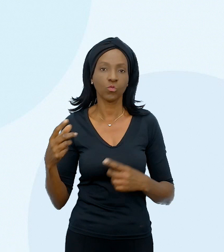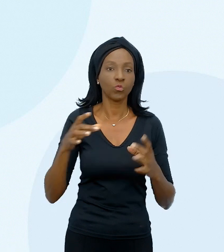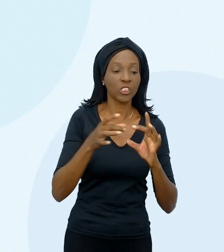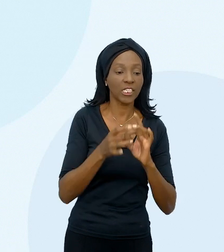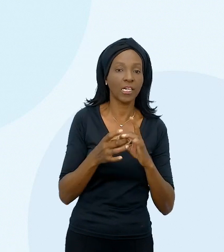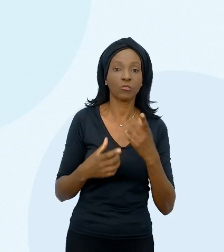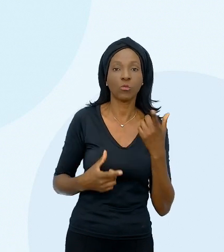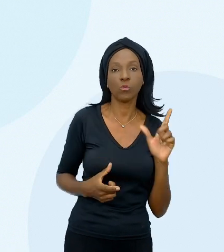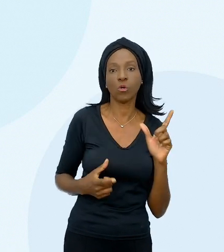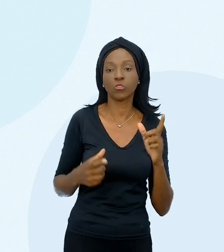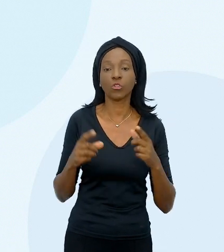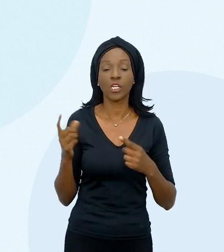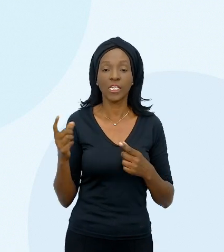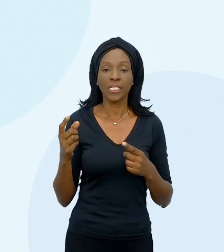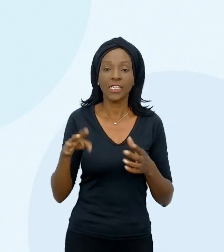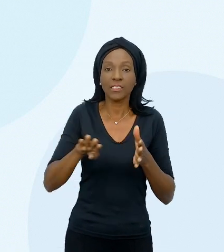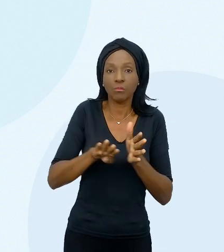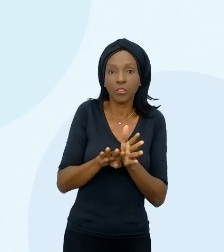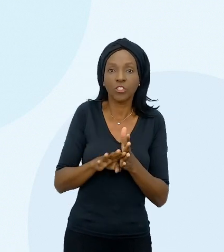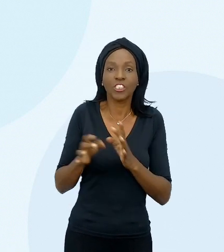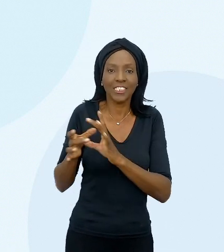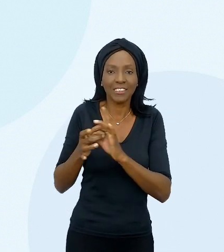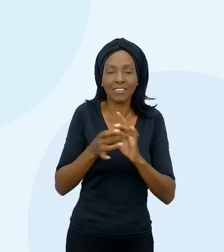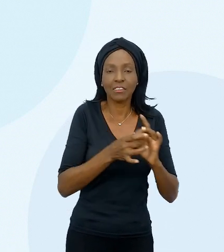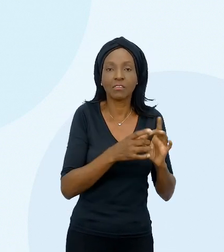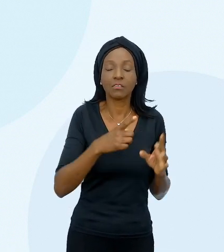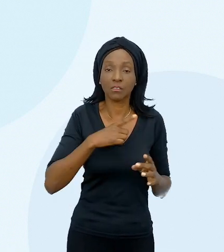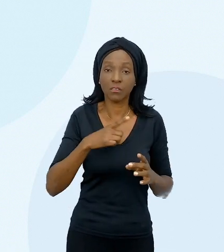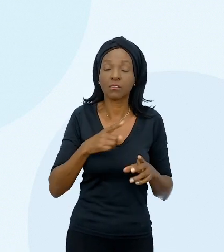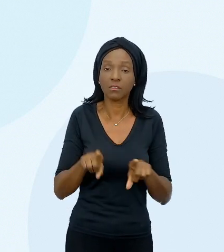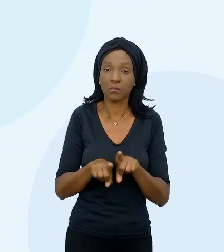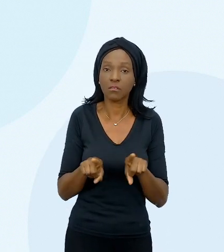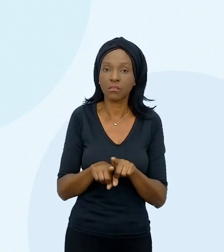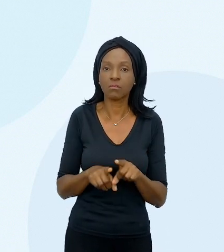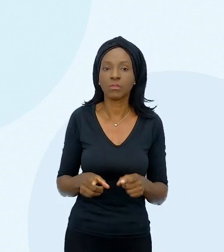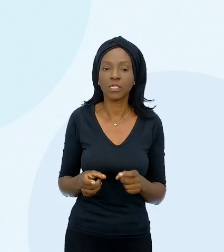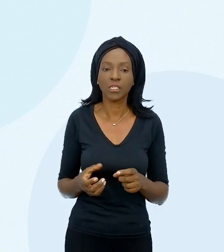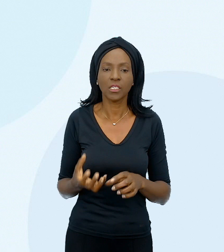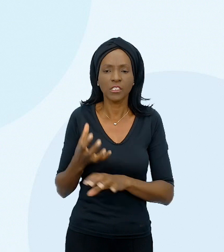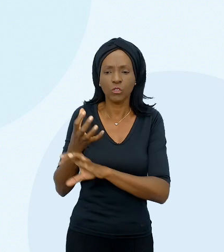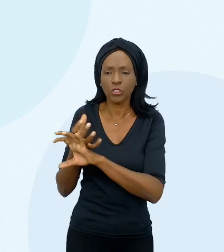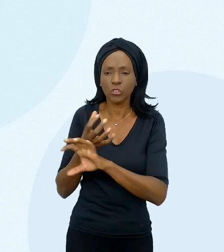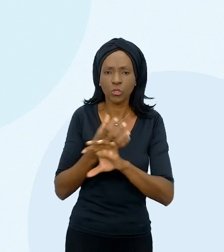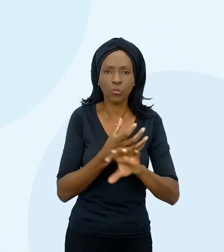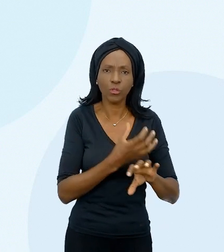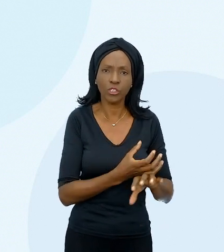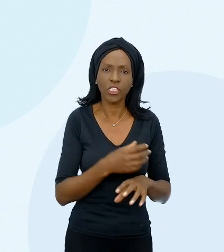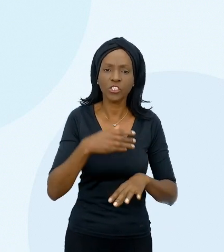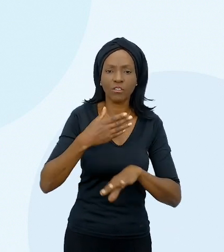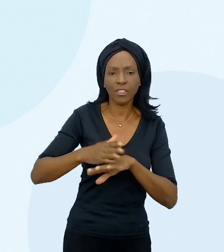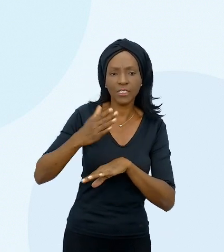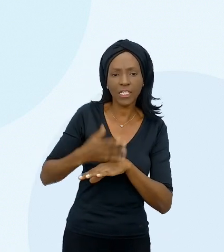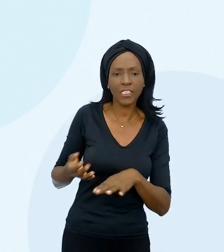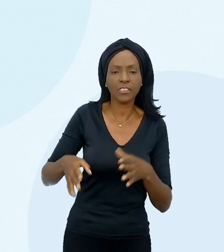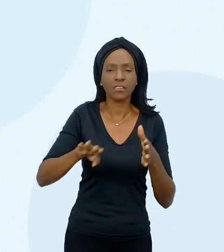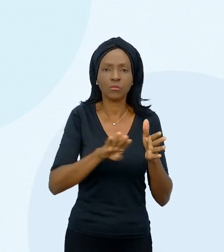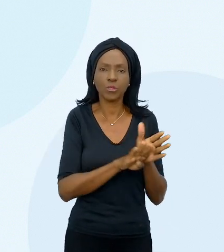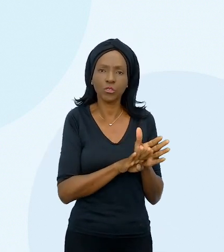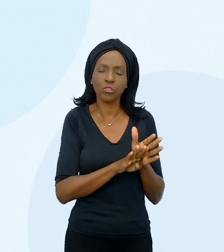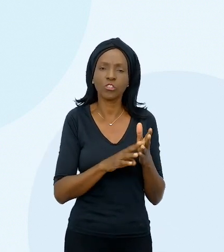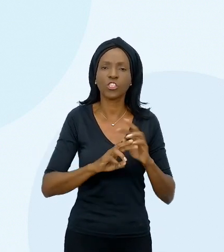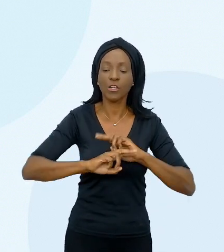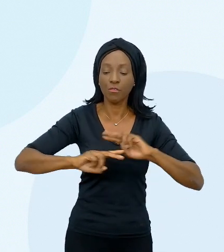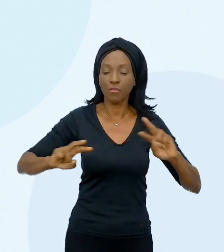metodologia, ela se conecta também, né? Então, são componentes que vão trabalhando essa metodologia de forma que